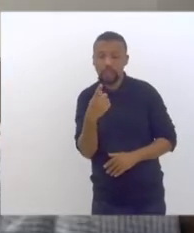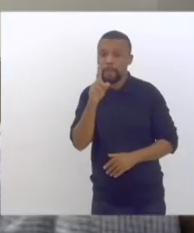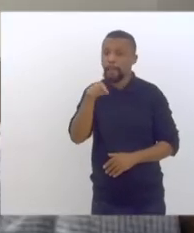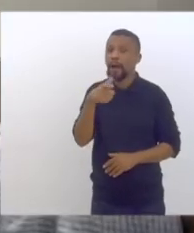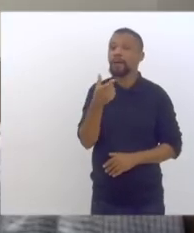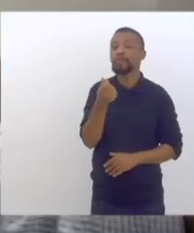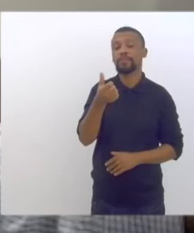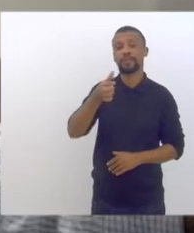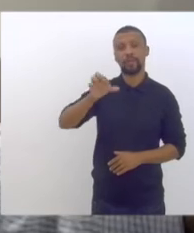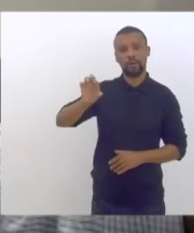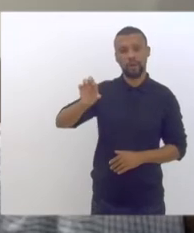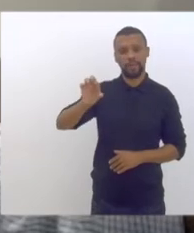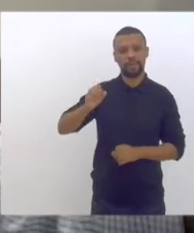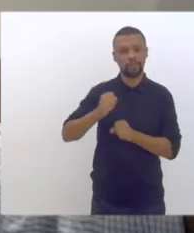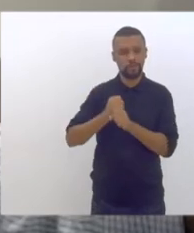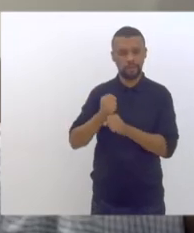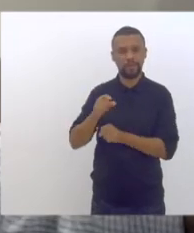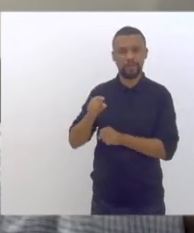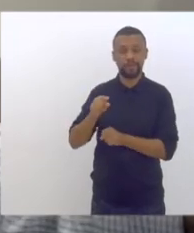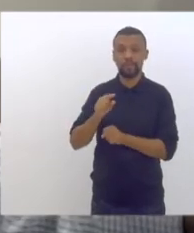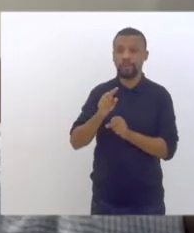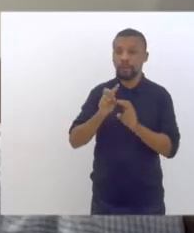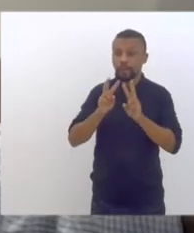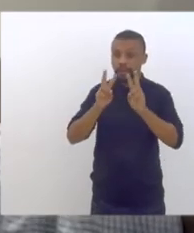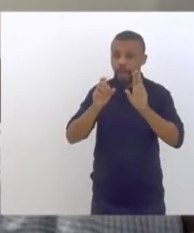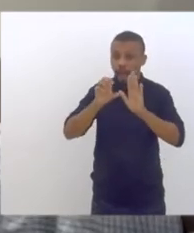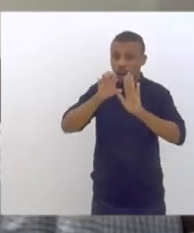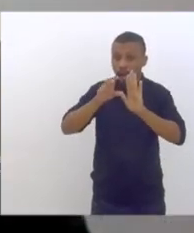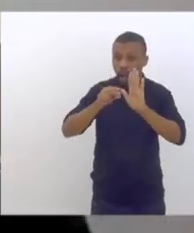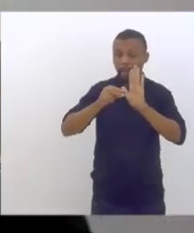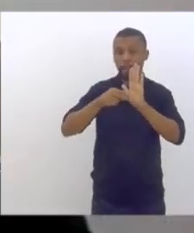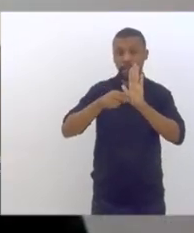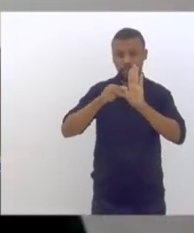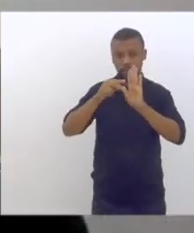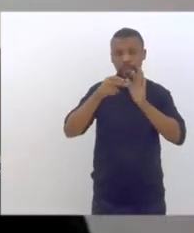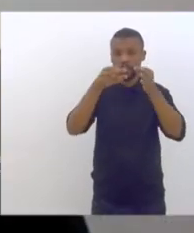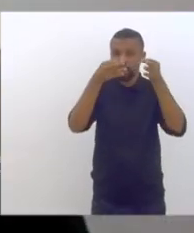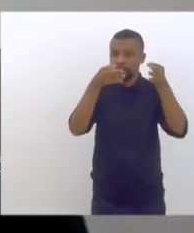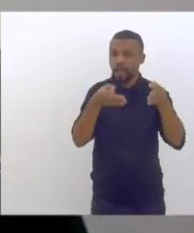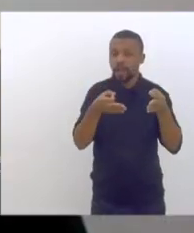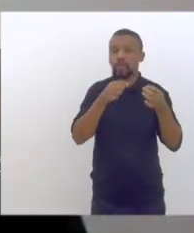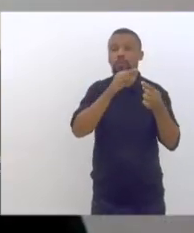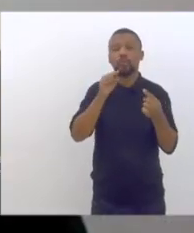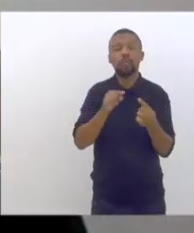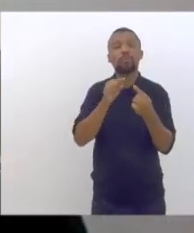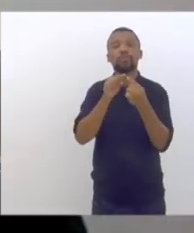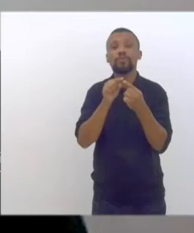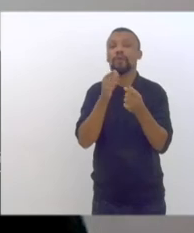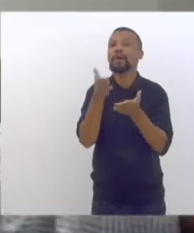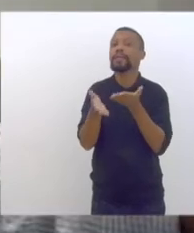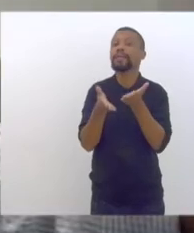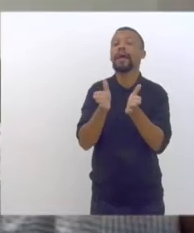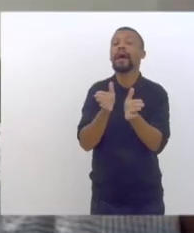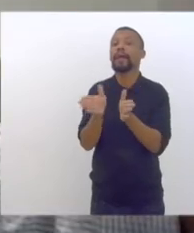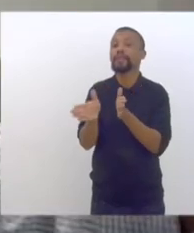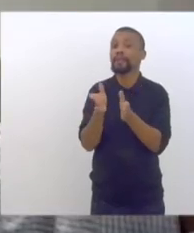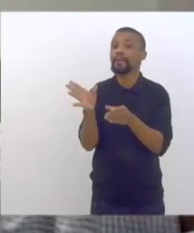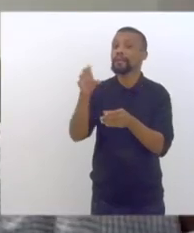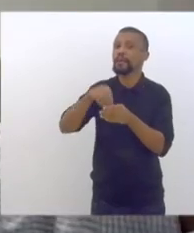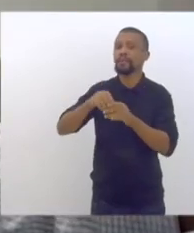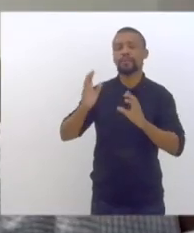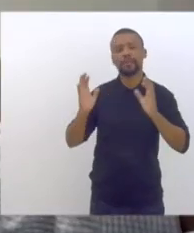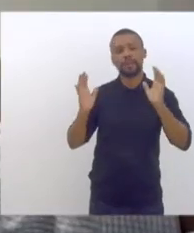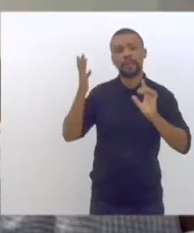2019 cuja ementa é justamente para tratar da acessibilidade em ambientes